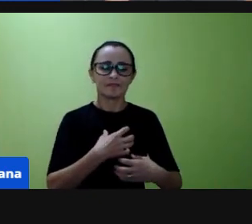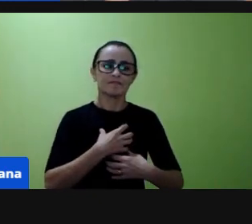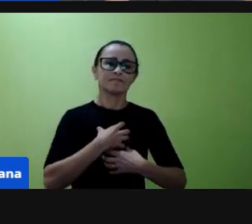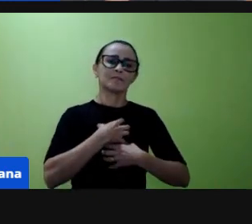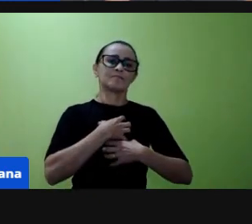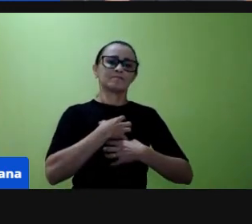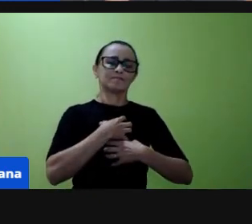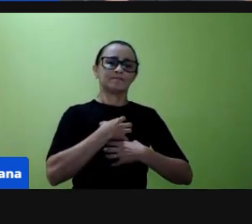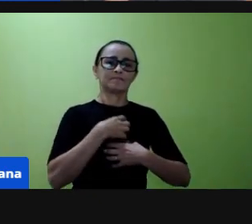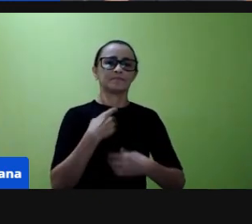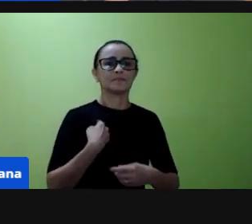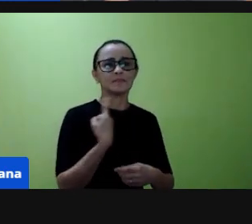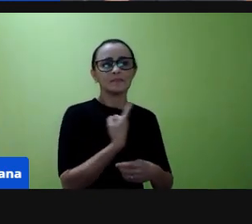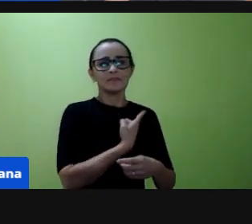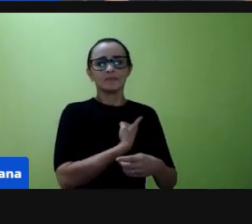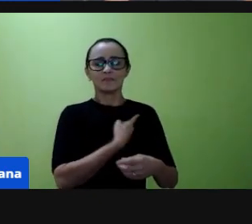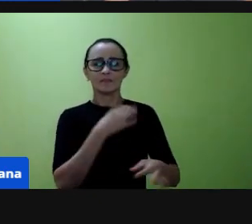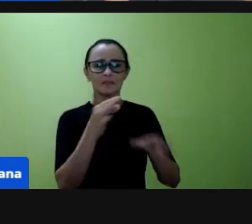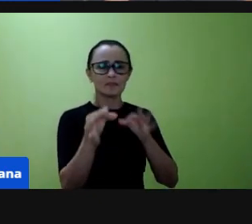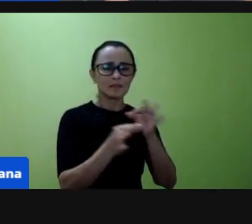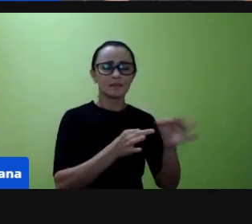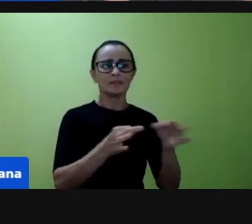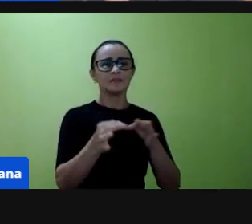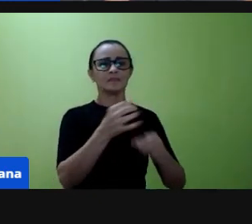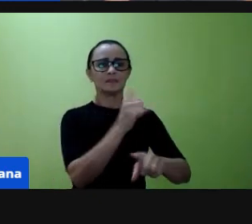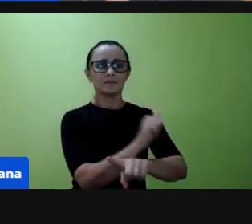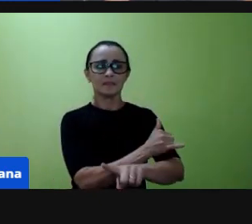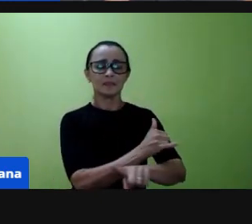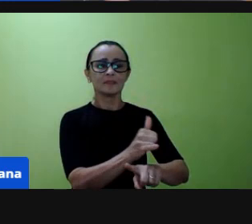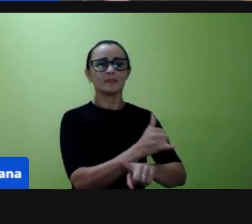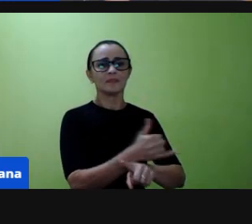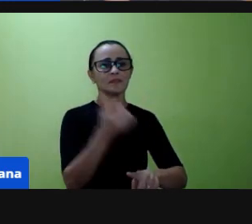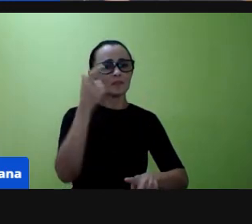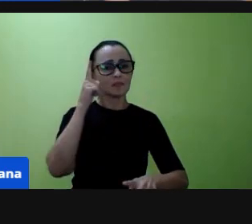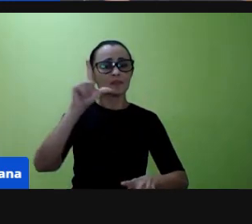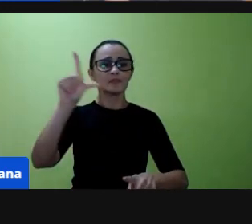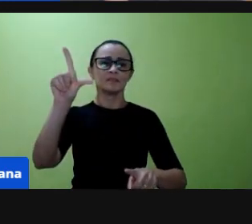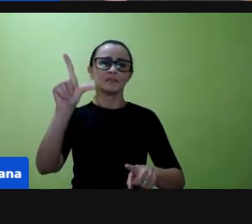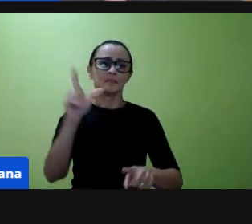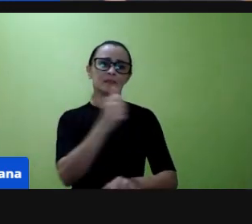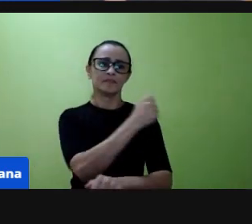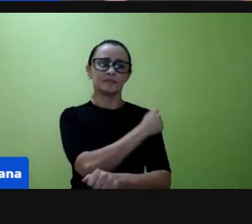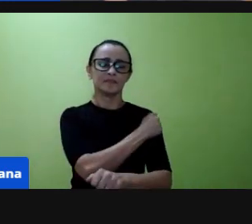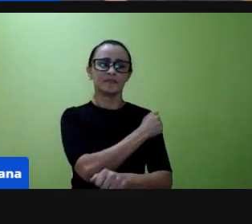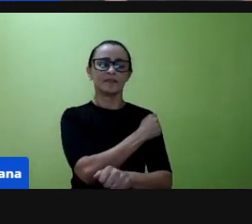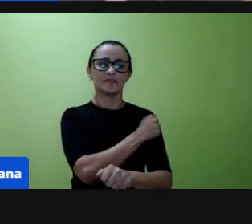que poderia parecer simples, atingir os nossos alunos.